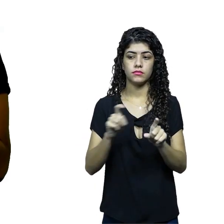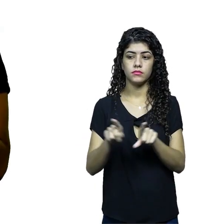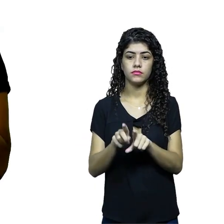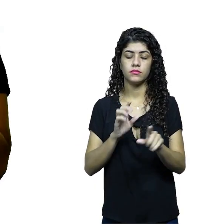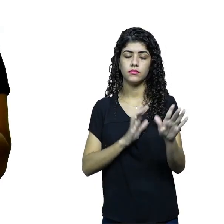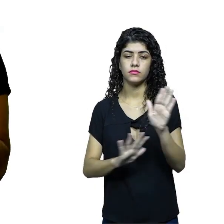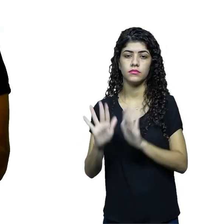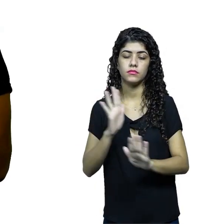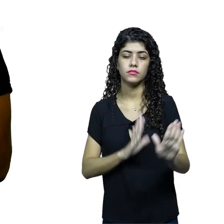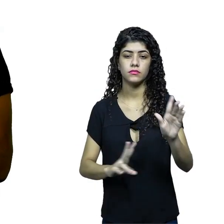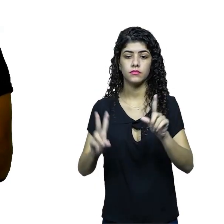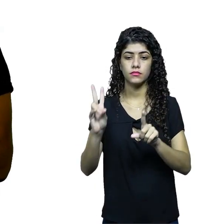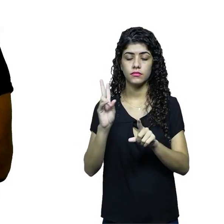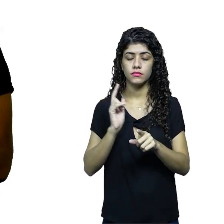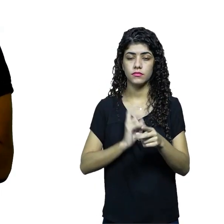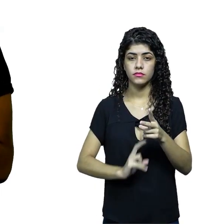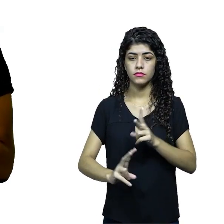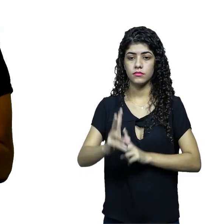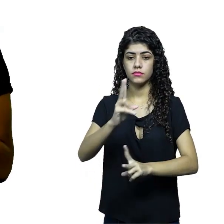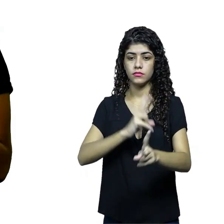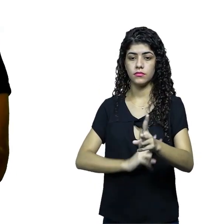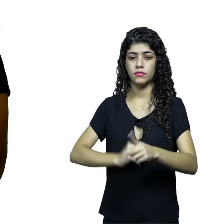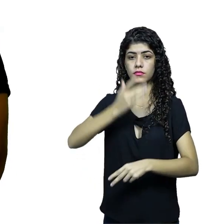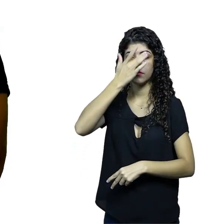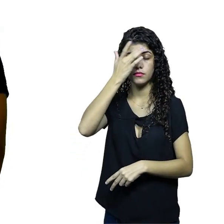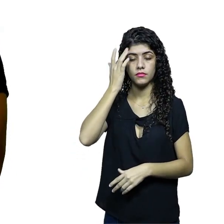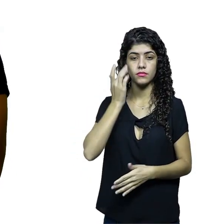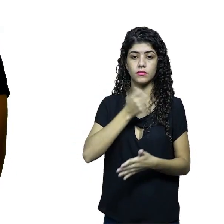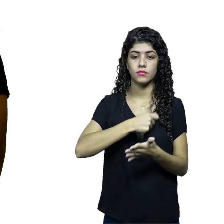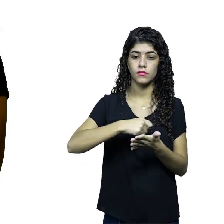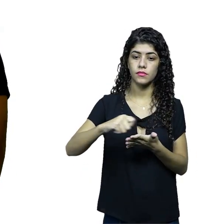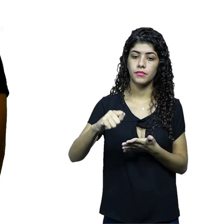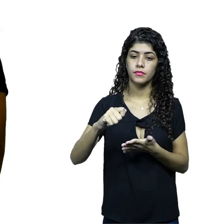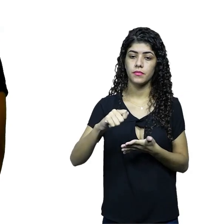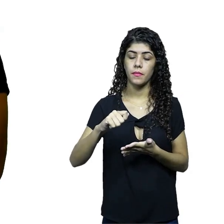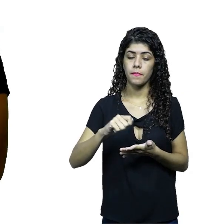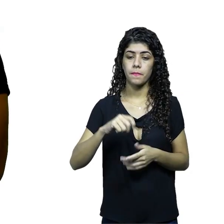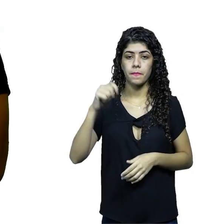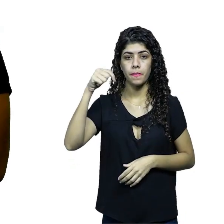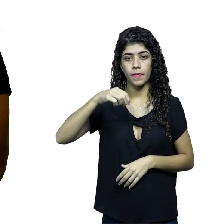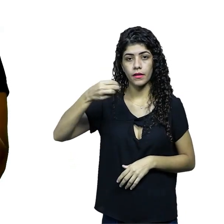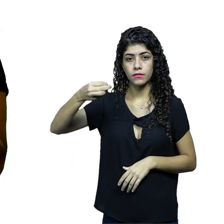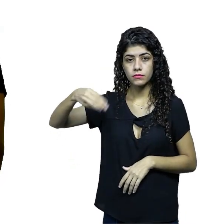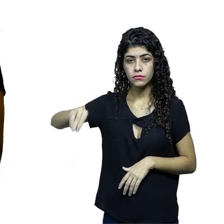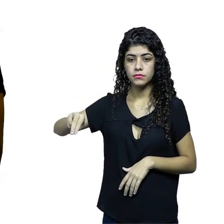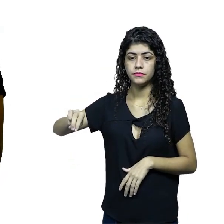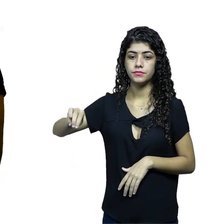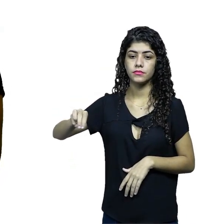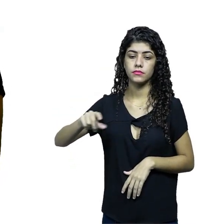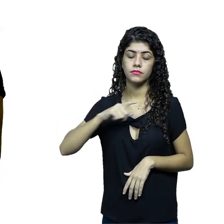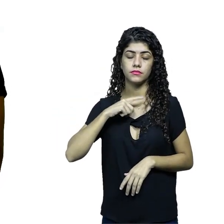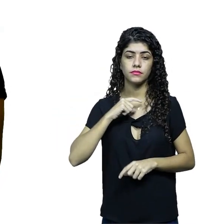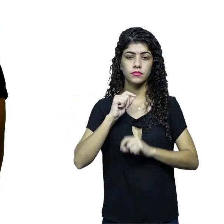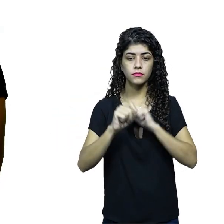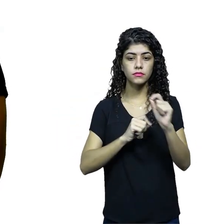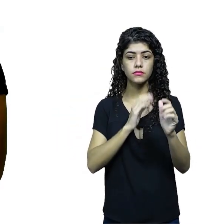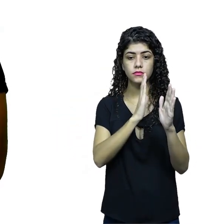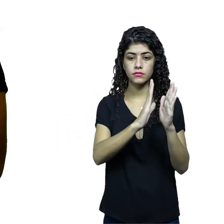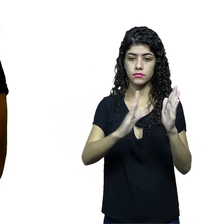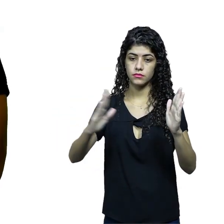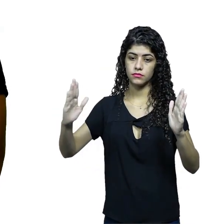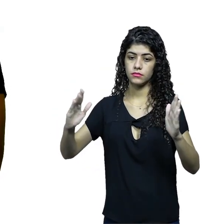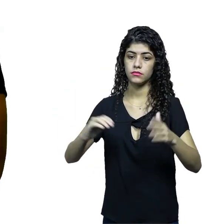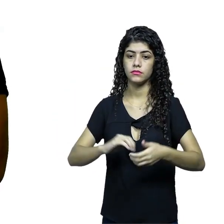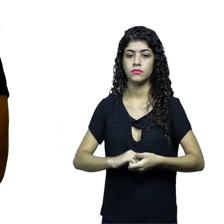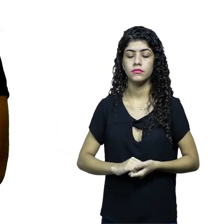contratado. Tendo esse cuidado com a autoria, sempre fazendo o registro. Aqui no Maranhão, você pode fazer o